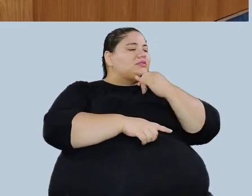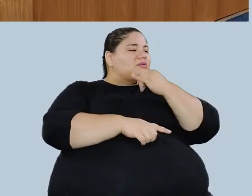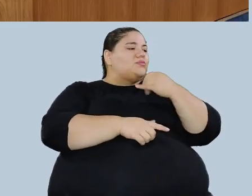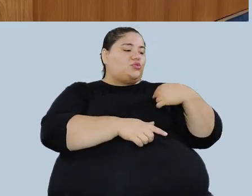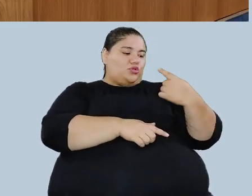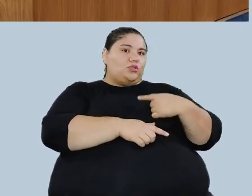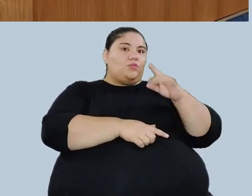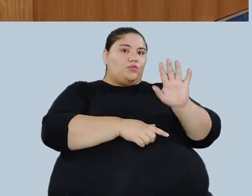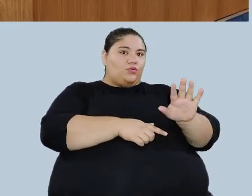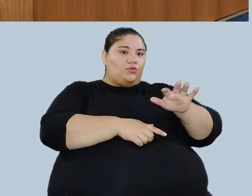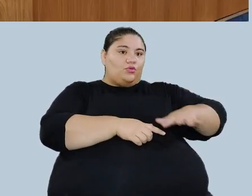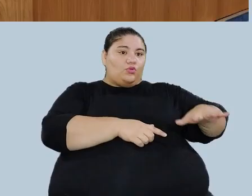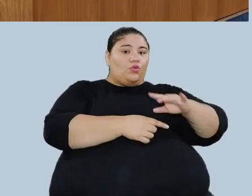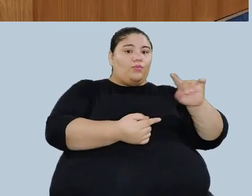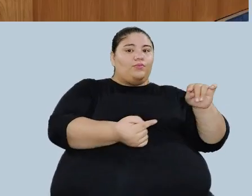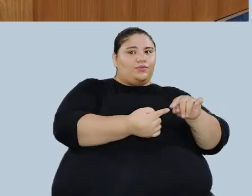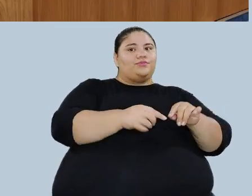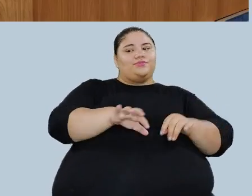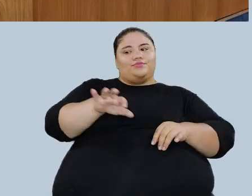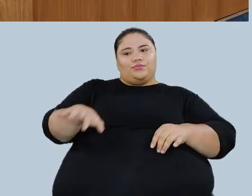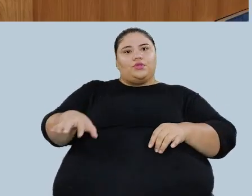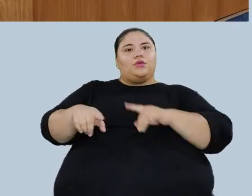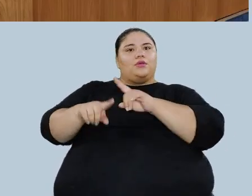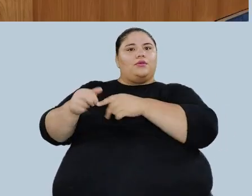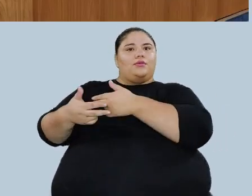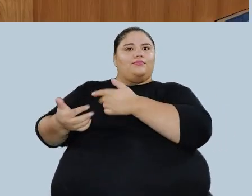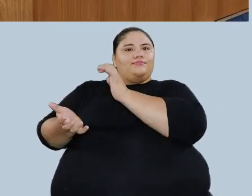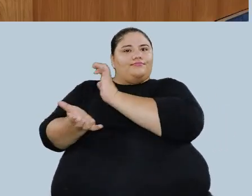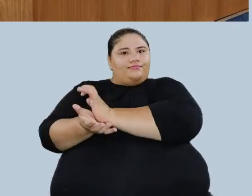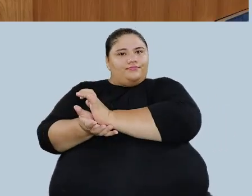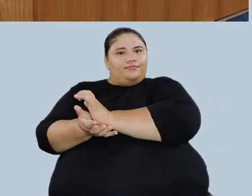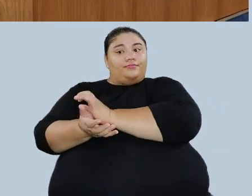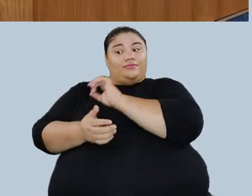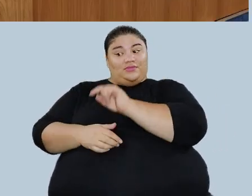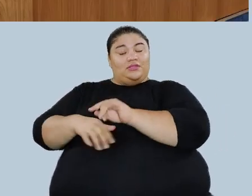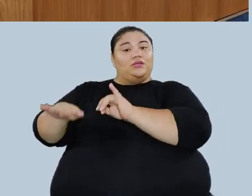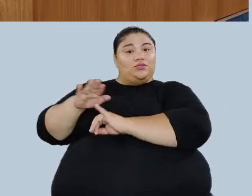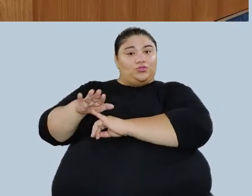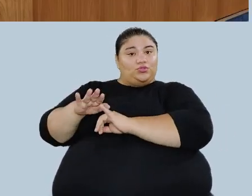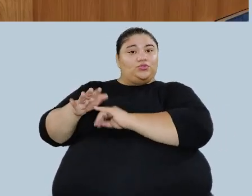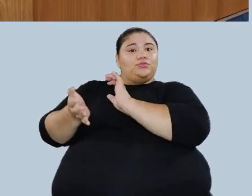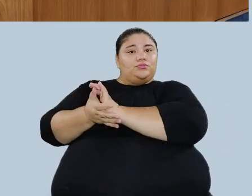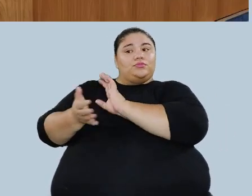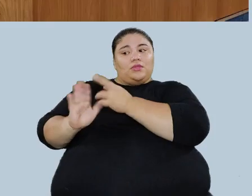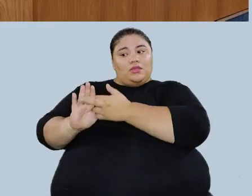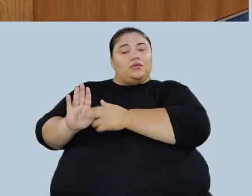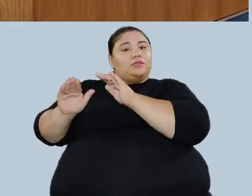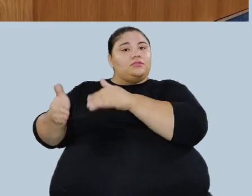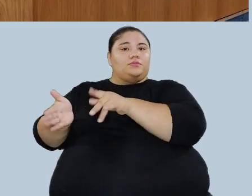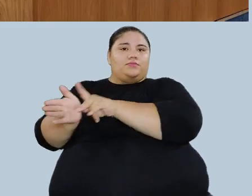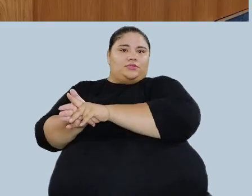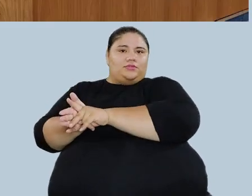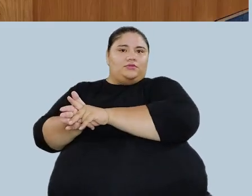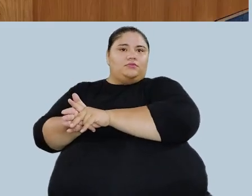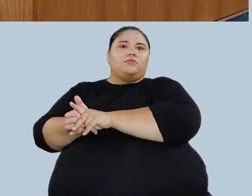elemento subjetivo e o elemento objetivo. Então, o subjetivo, aquelas instituições, elas estão abrangidas por esse regime específico. Perfeito.